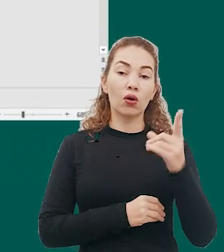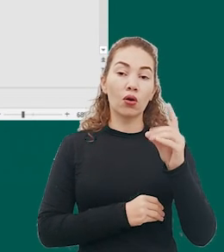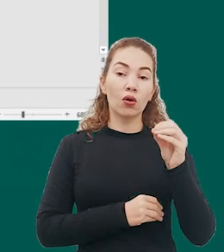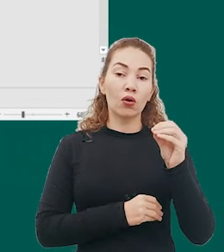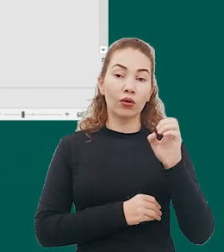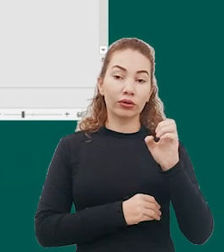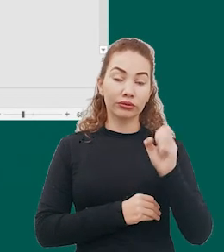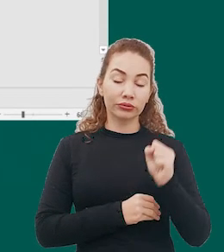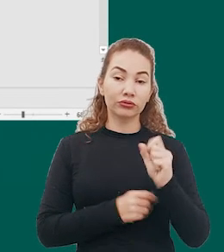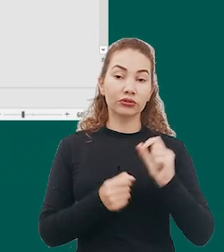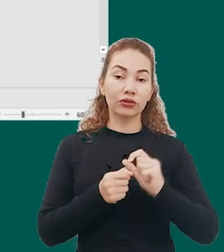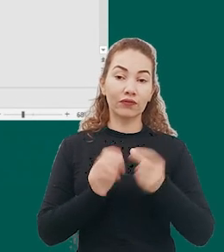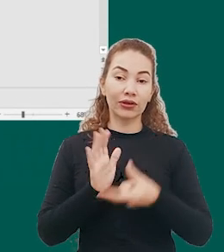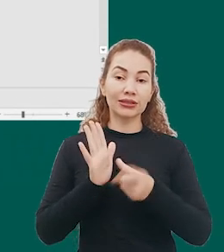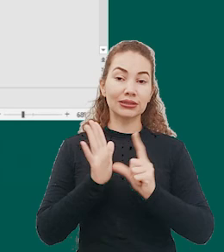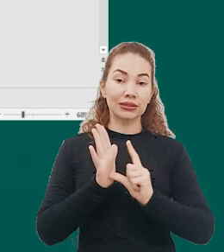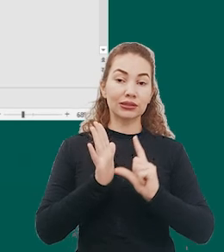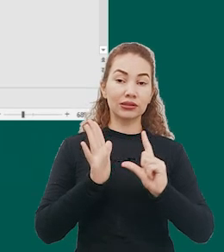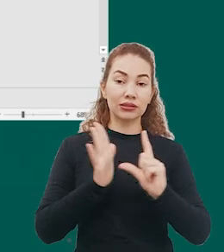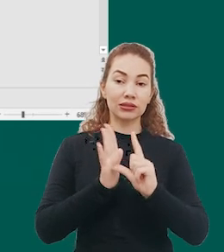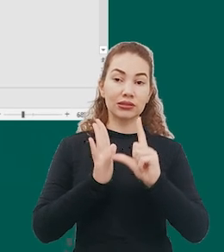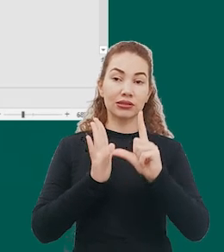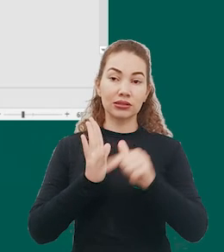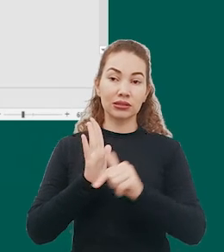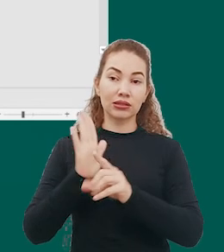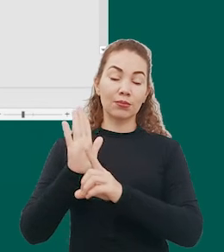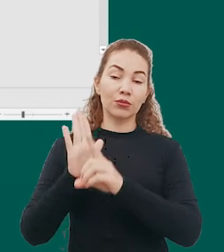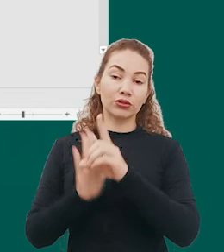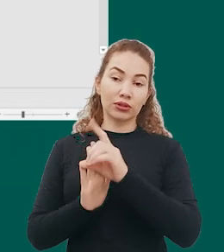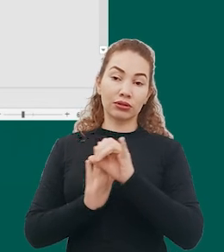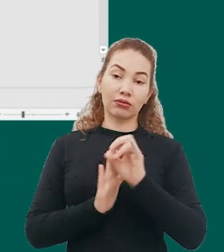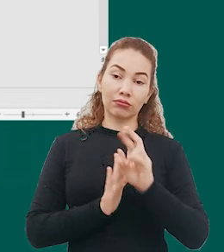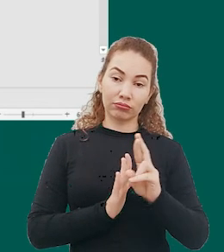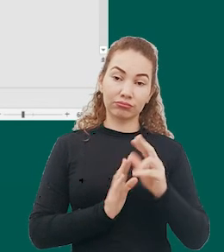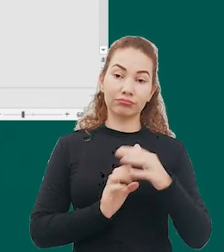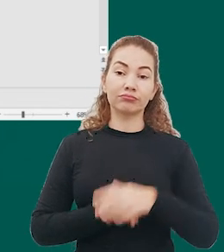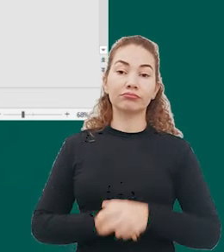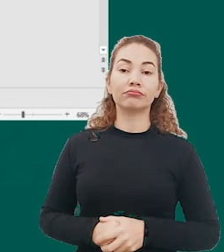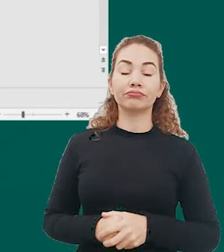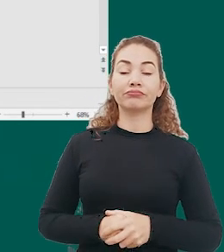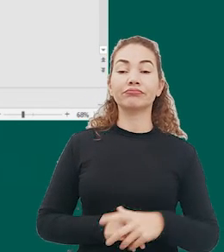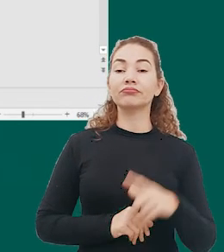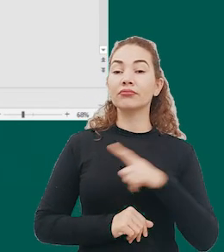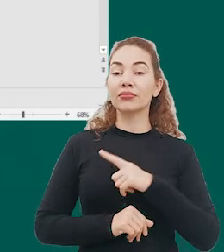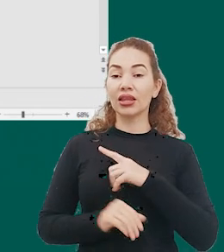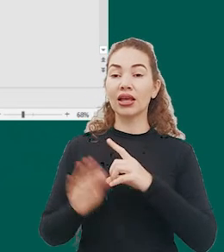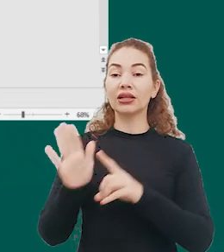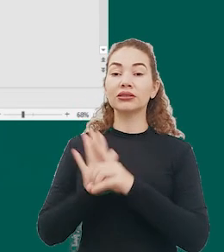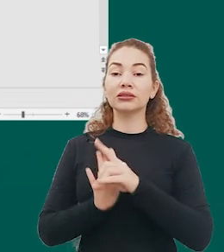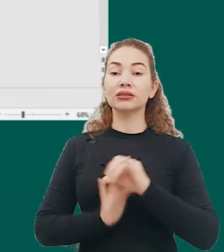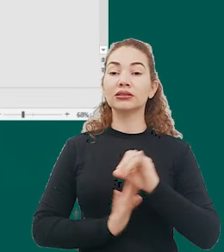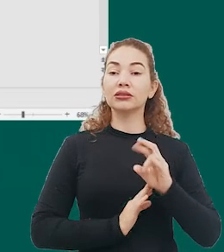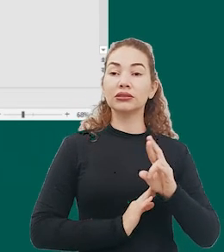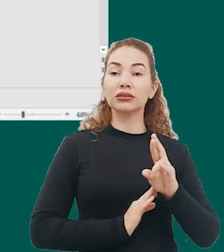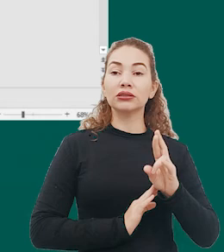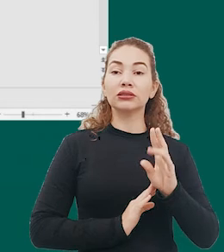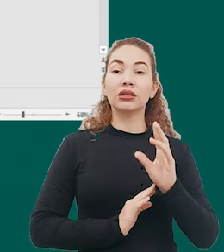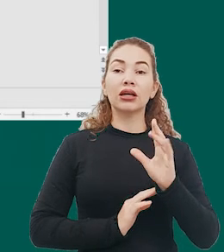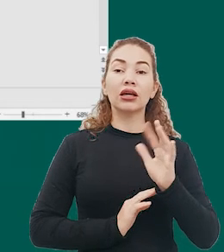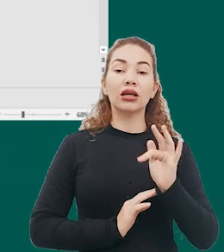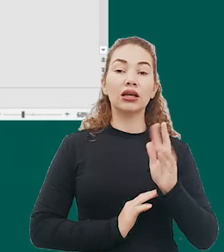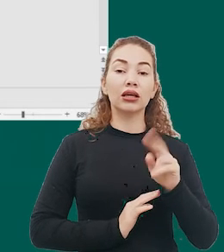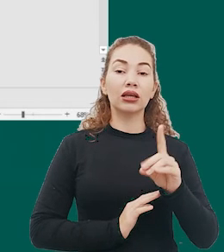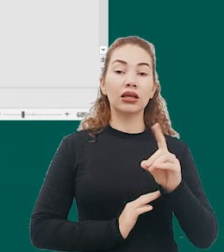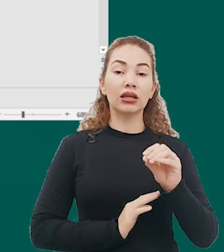a gente faz antes e depois da declaração do imposto de renda. Nós temos declarações para os fundos, fundos da